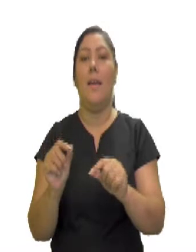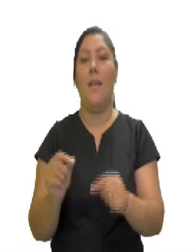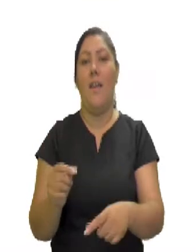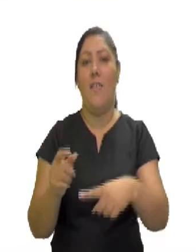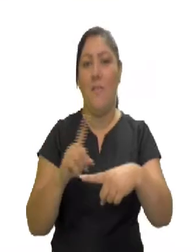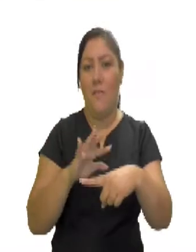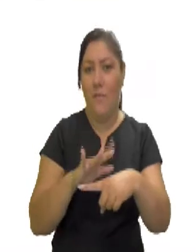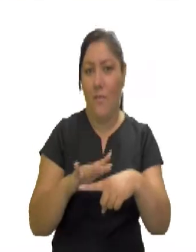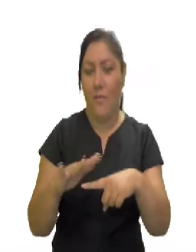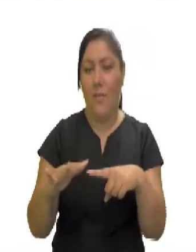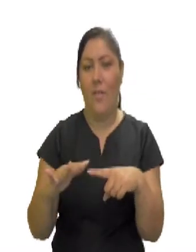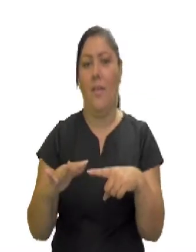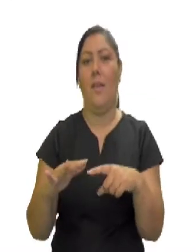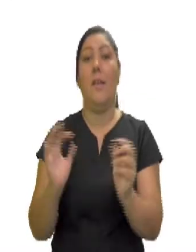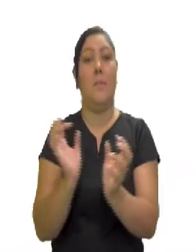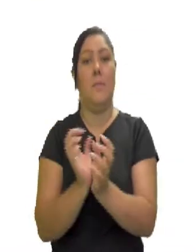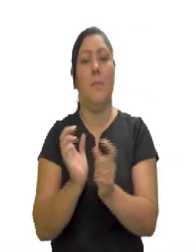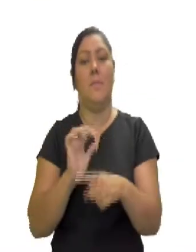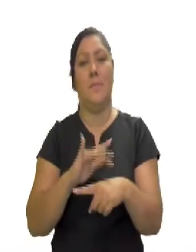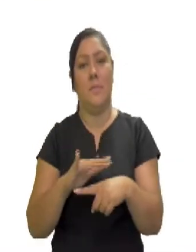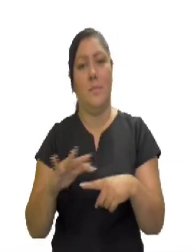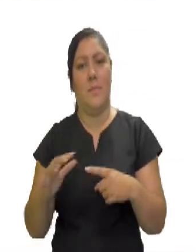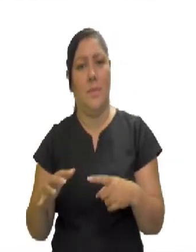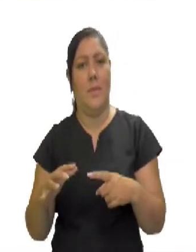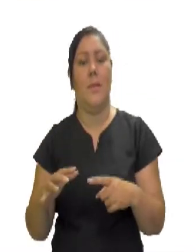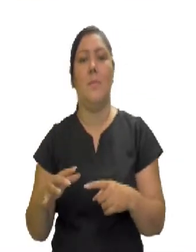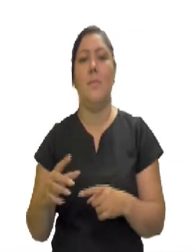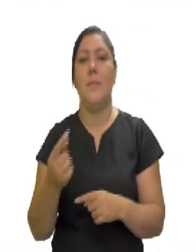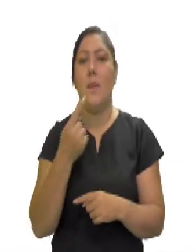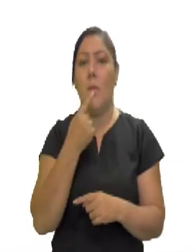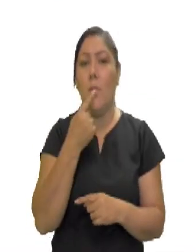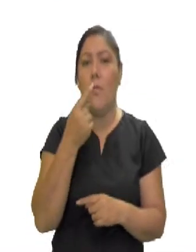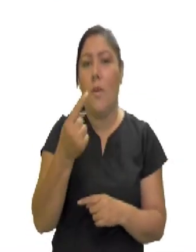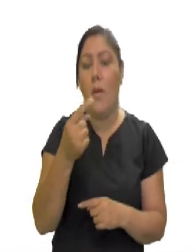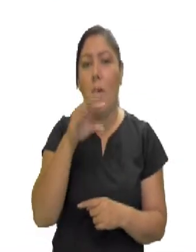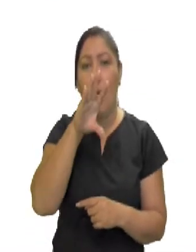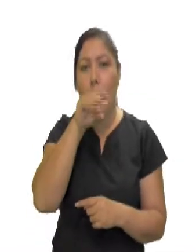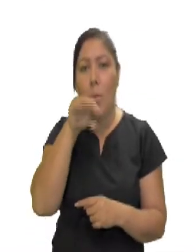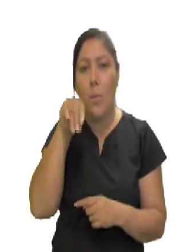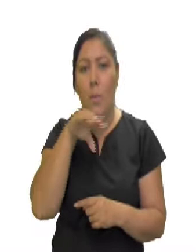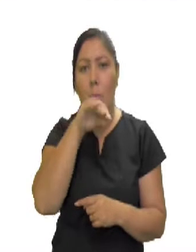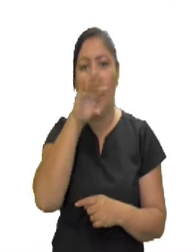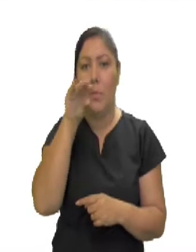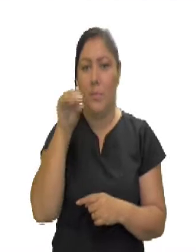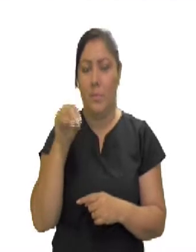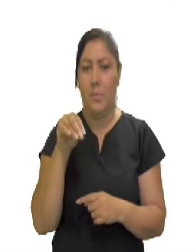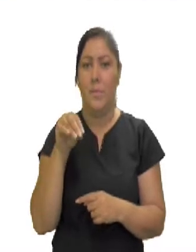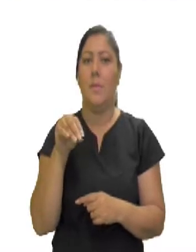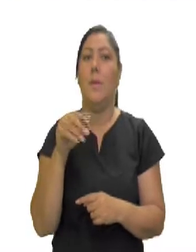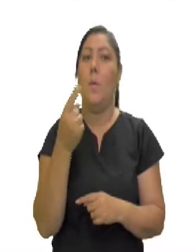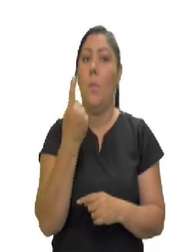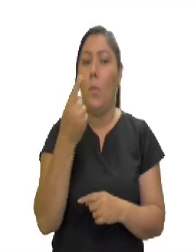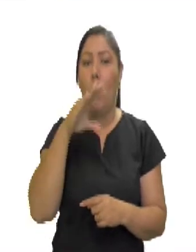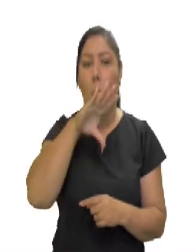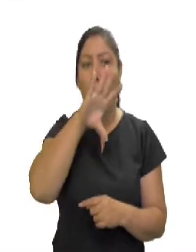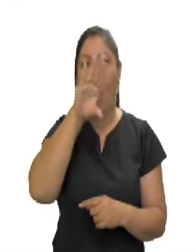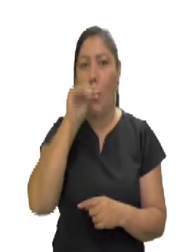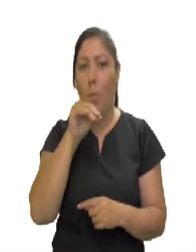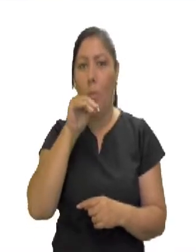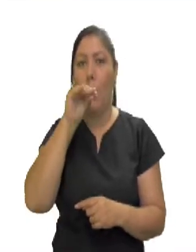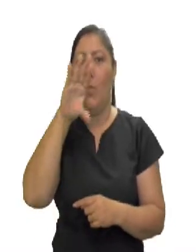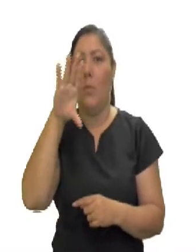são pronunciados por uma única emissão de voz e cuja base é sempre uma vogal. Sempre